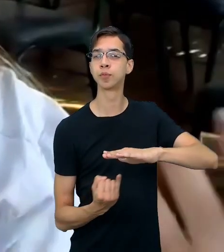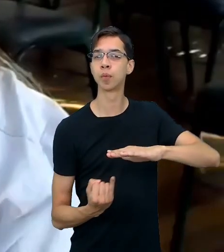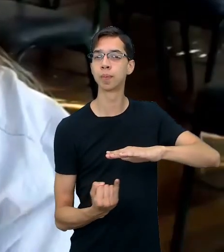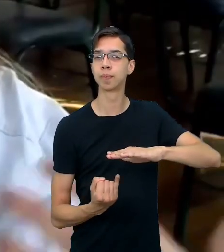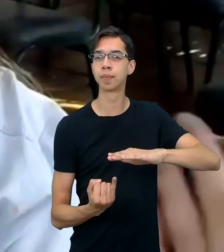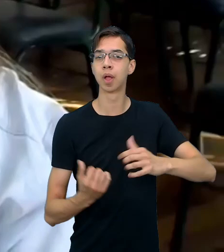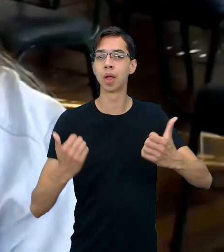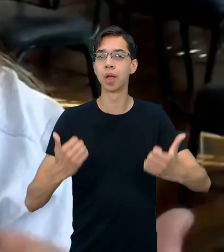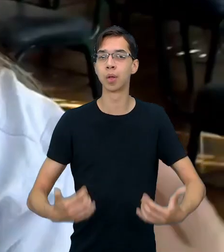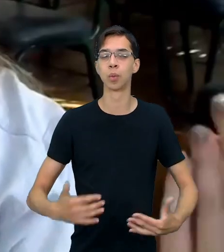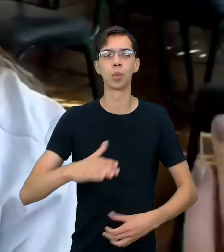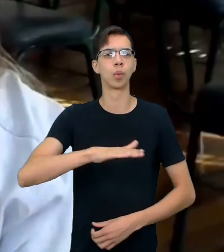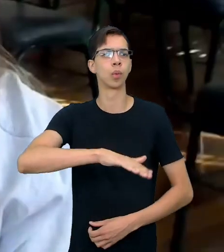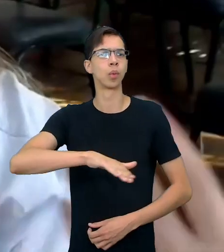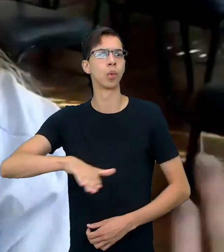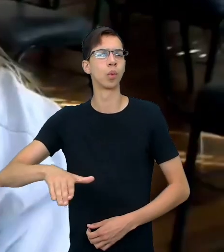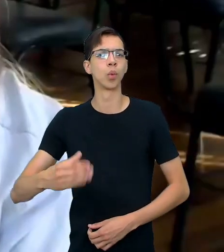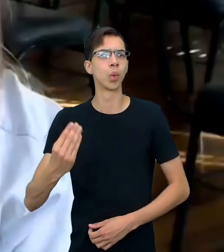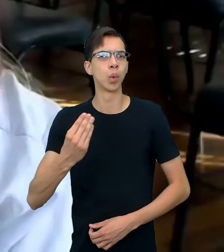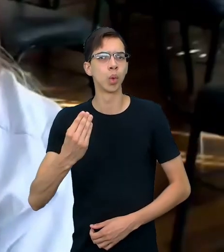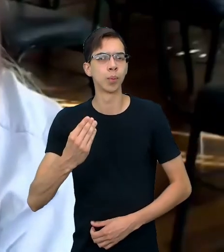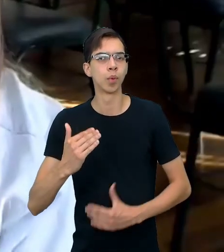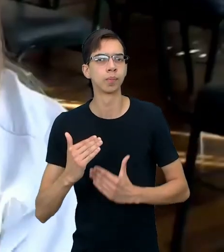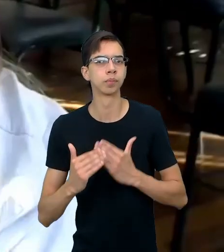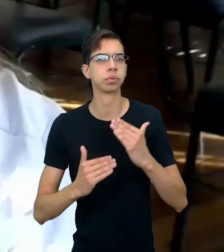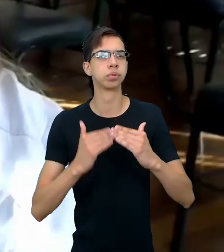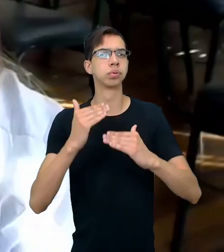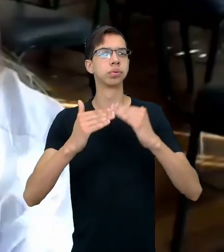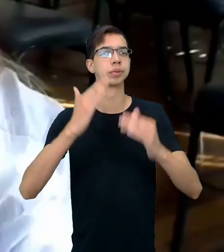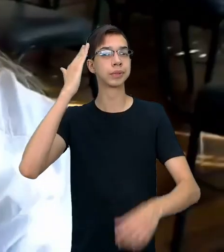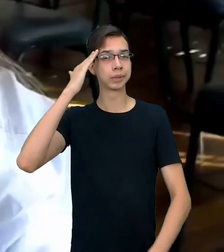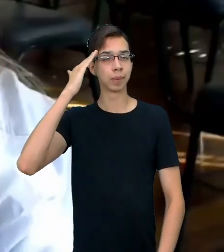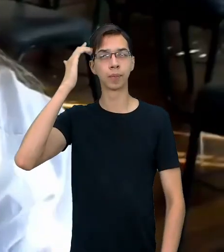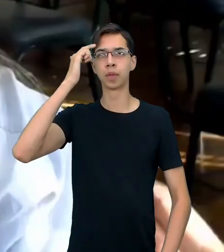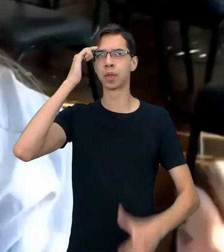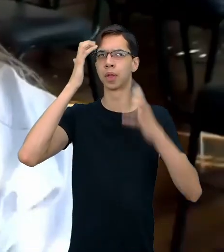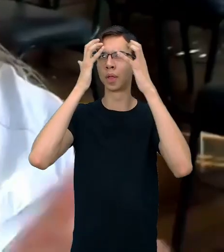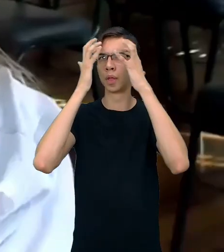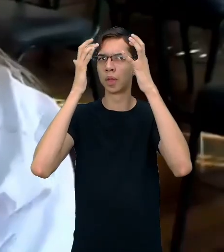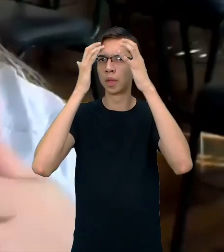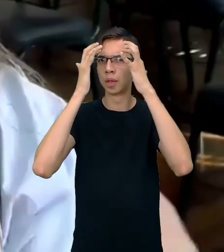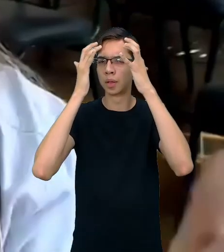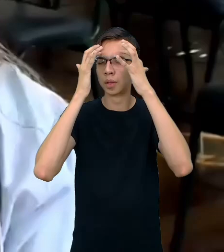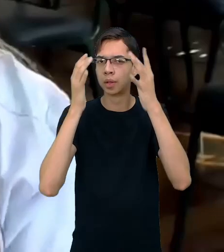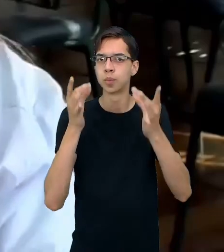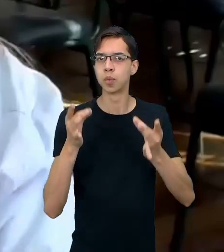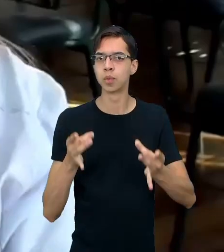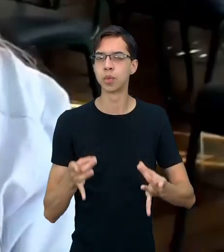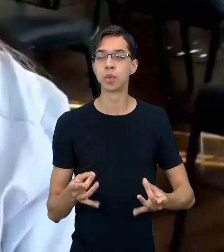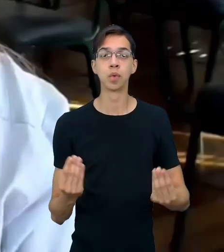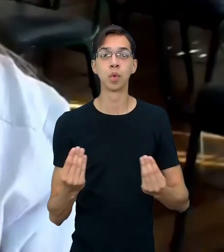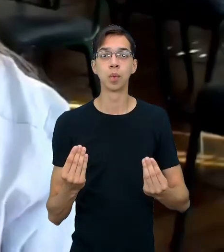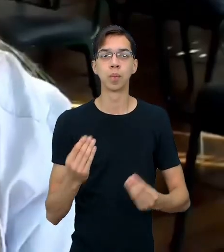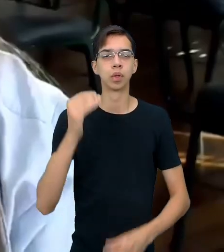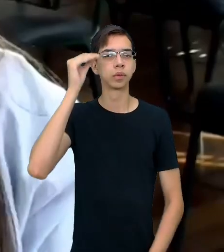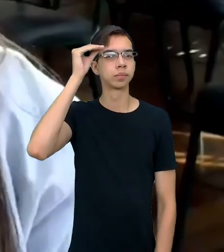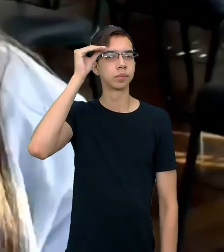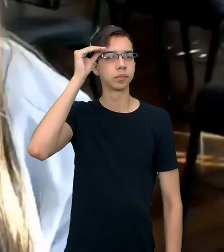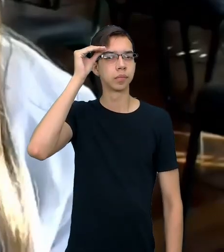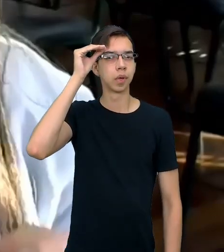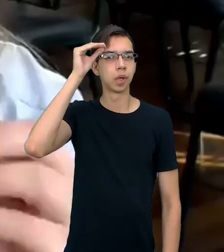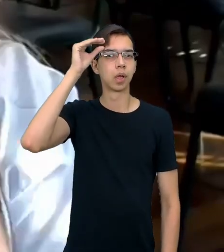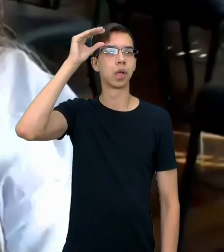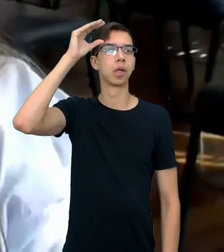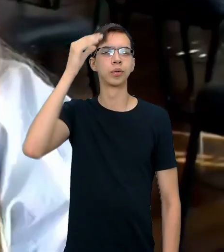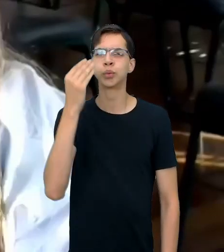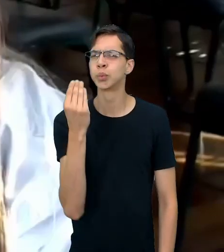que as crianças passam a desenvolver esse tipo de pensamento e passam a ampliar os seus saberes? Os